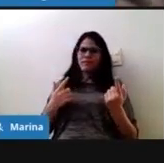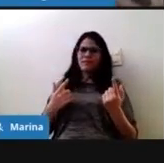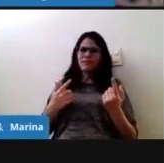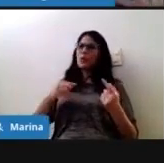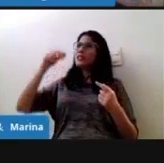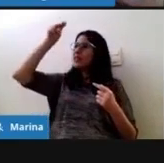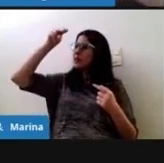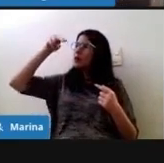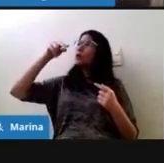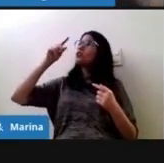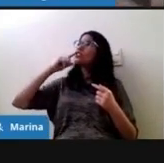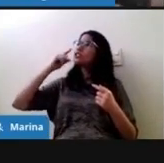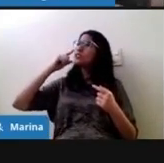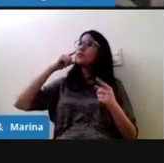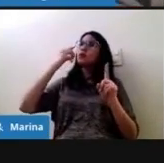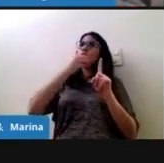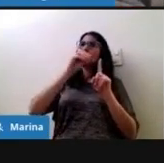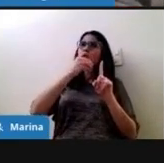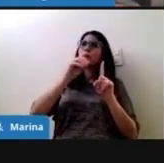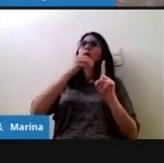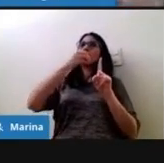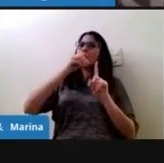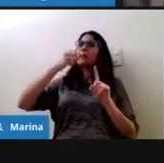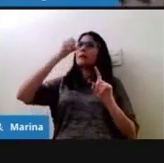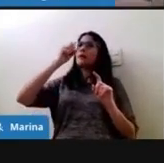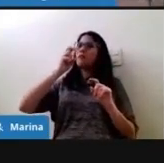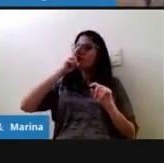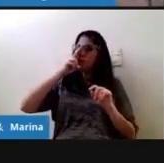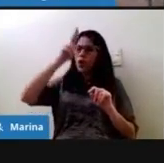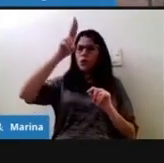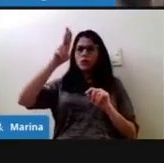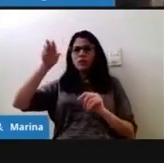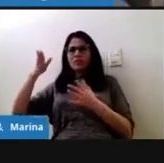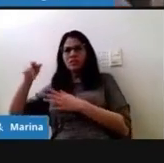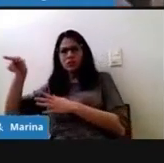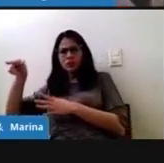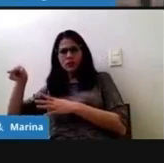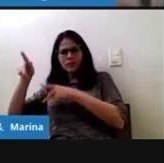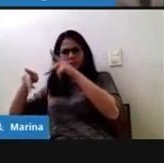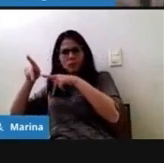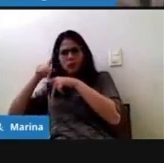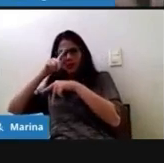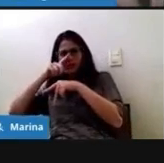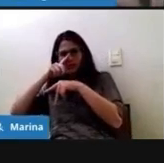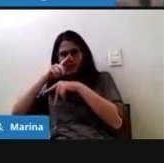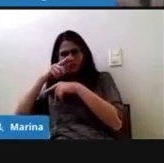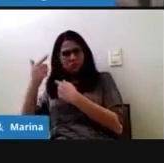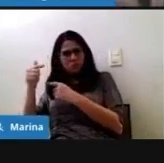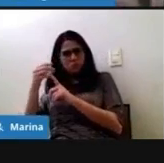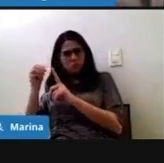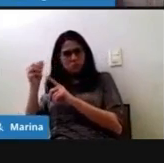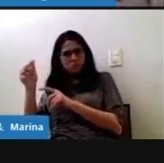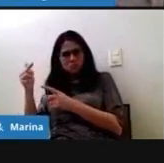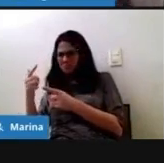outros indicadores, ela foi uma região de maior vulnerabilidade e para esse indicador ela não é de maior vulnerabilidade,